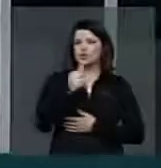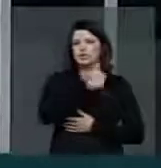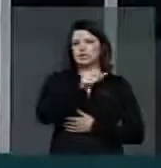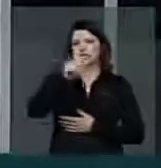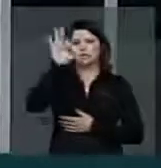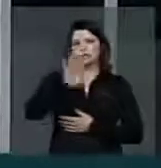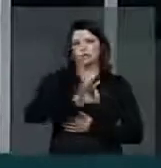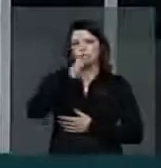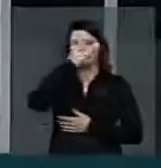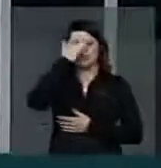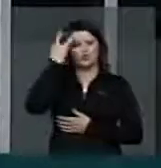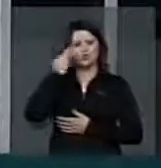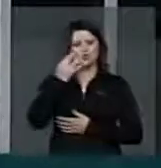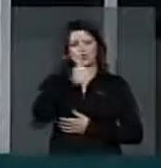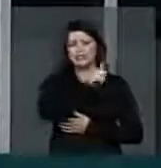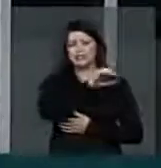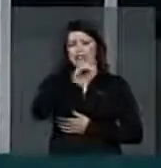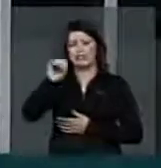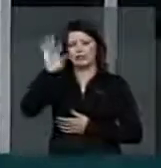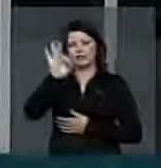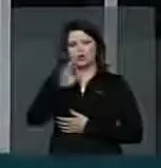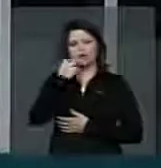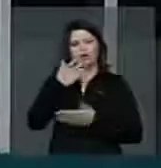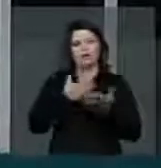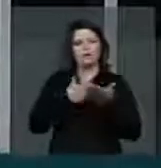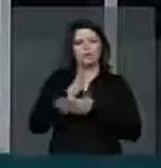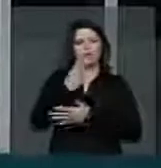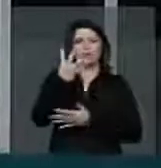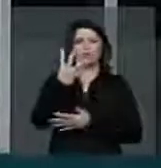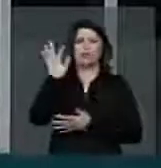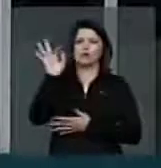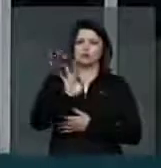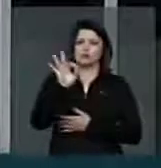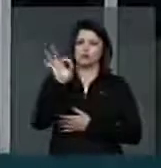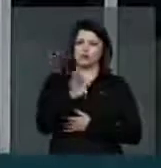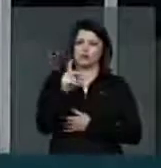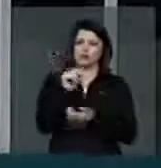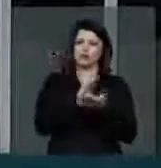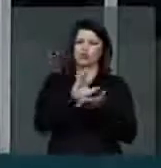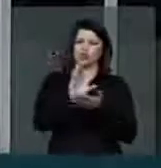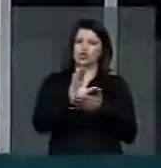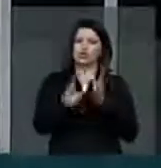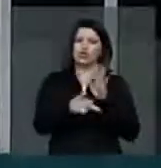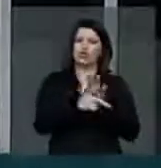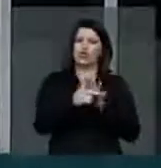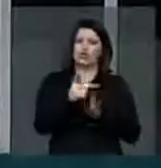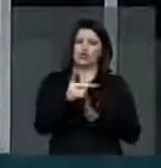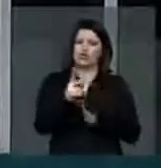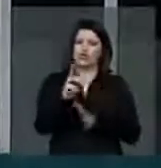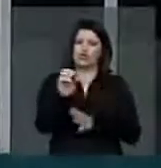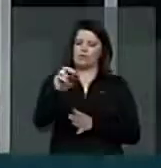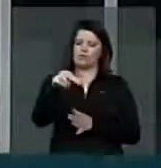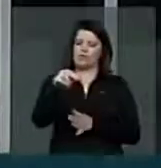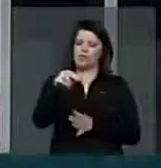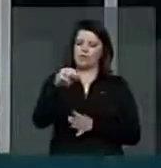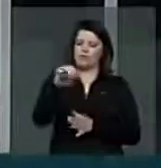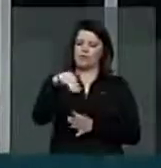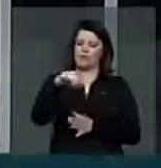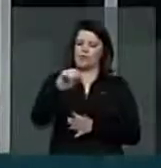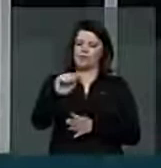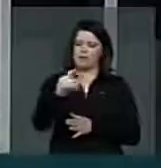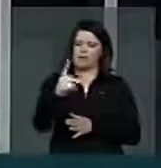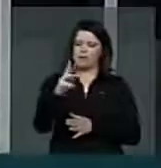deputado Onofre, que nós aprovamos os 4% para o PRONON e PRONAS. PRONON é o